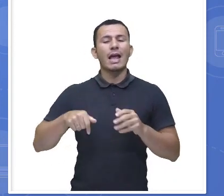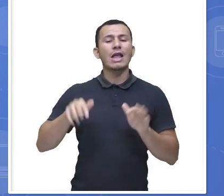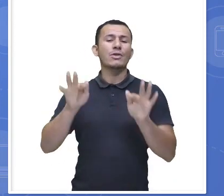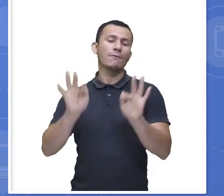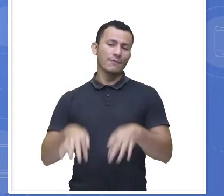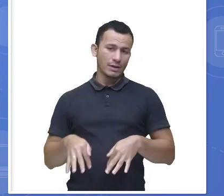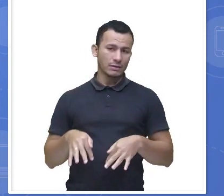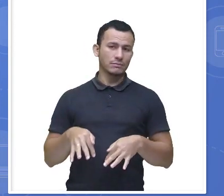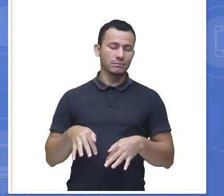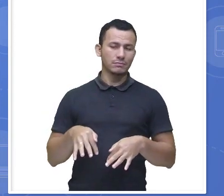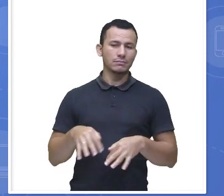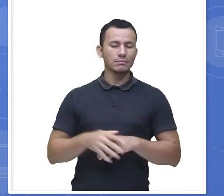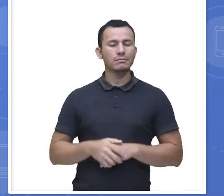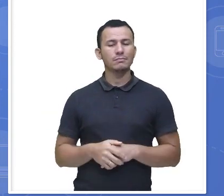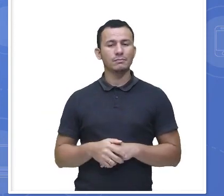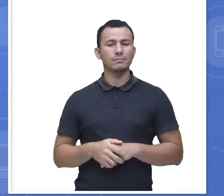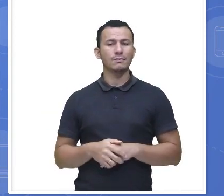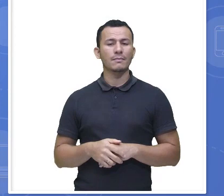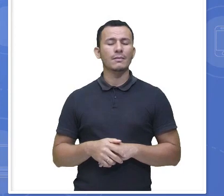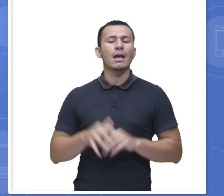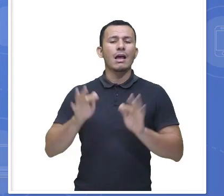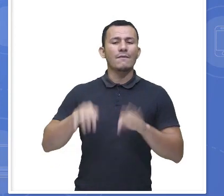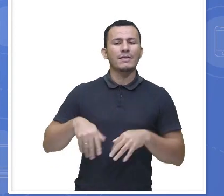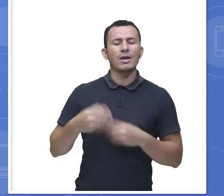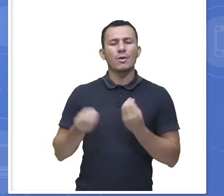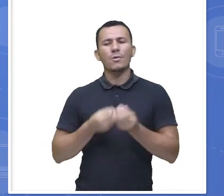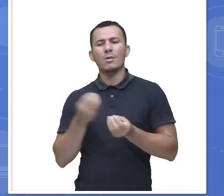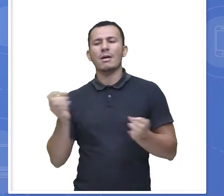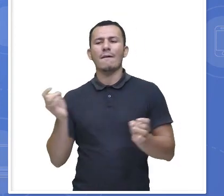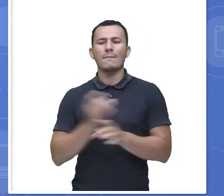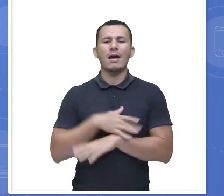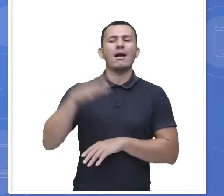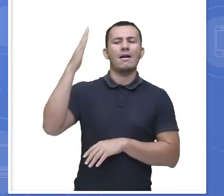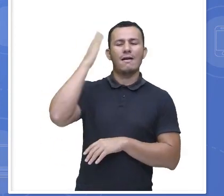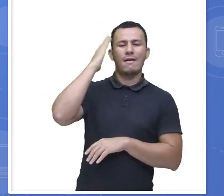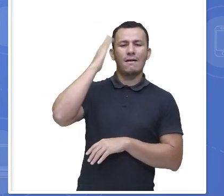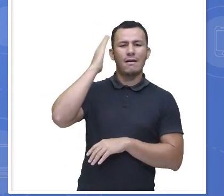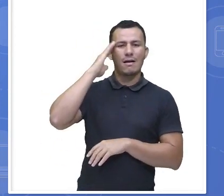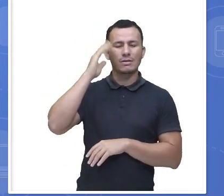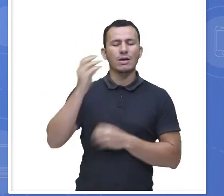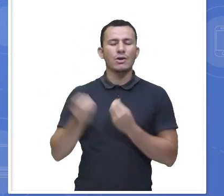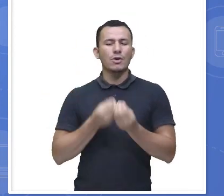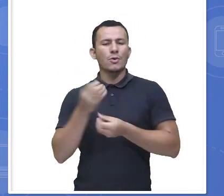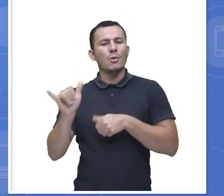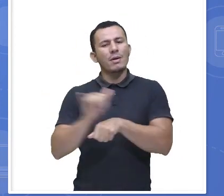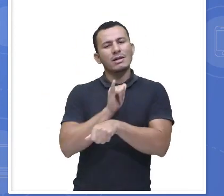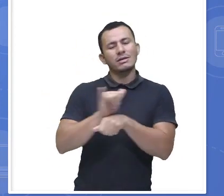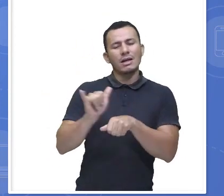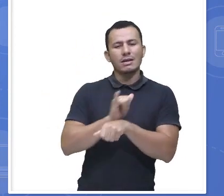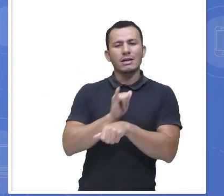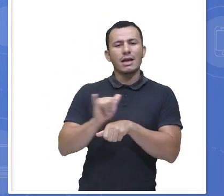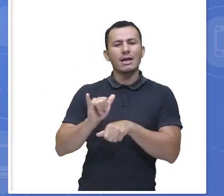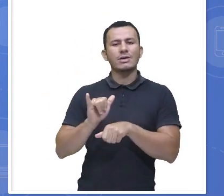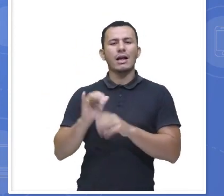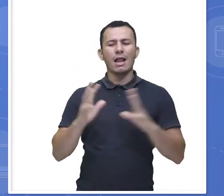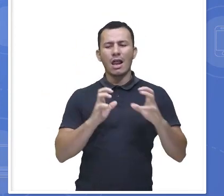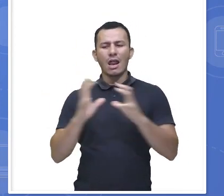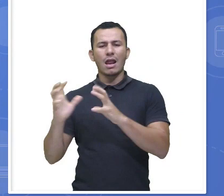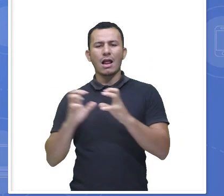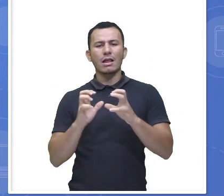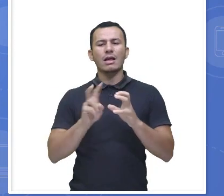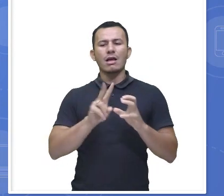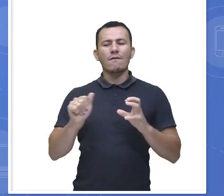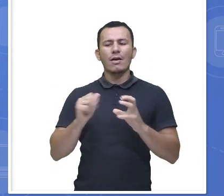O desfecho é o quê? É a solução. A solução que é encontrada, né, para esse conflito que